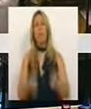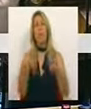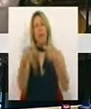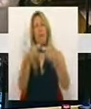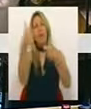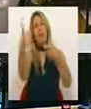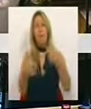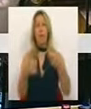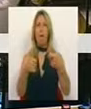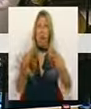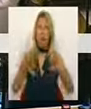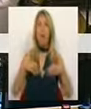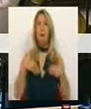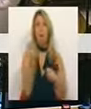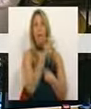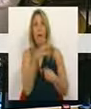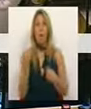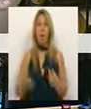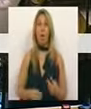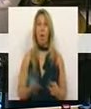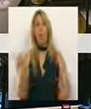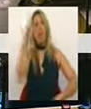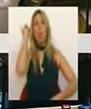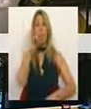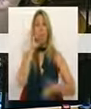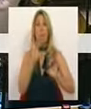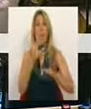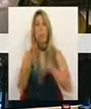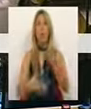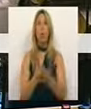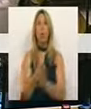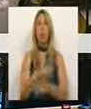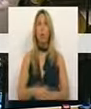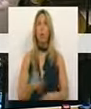concluído, faz favor. Ficava-lhe bem reconhecer o erro, muito em obrigado. Vez de persistir na mentira, porque